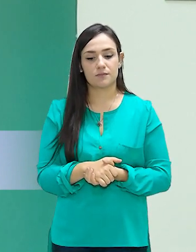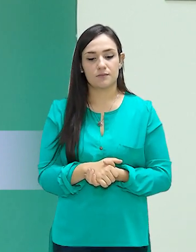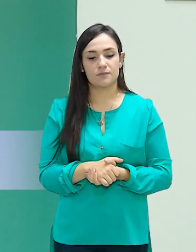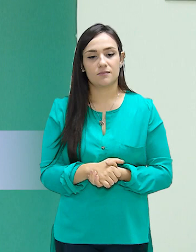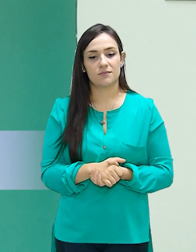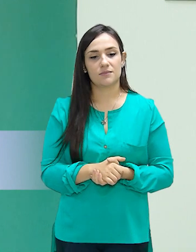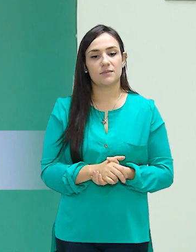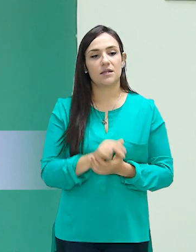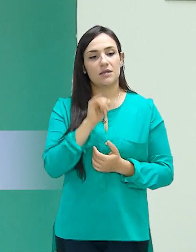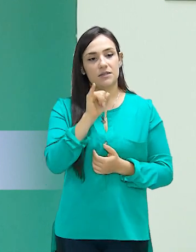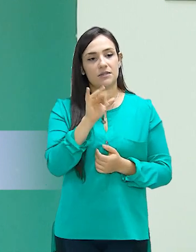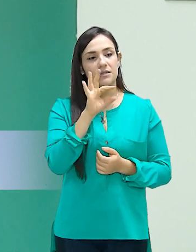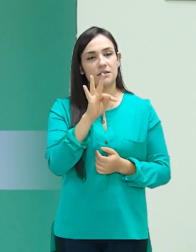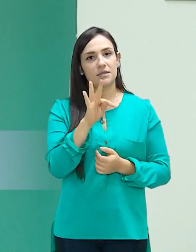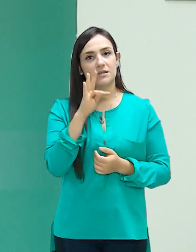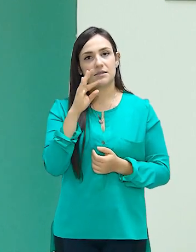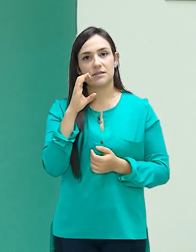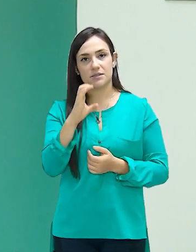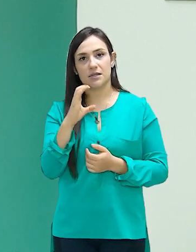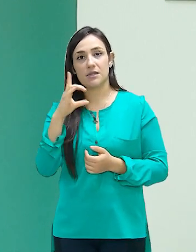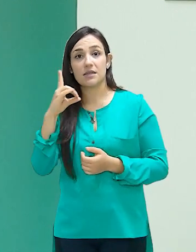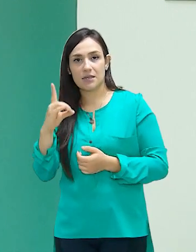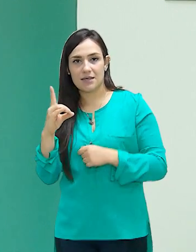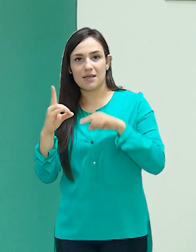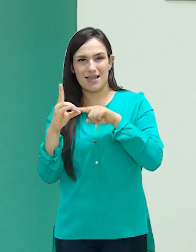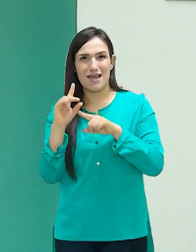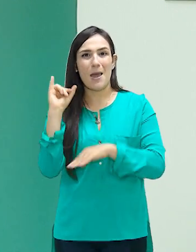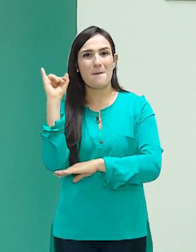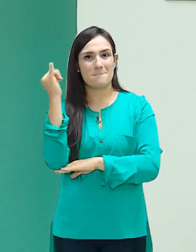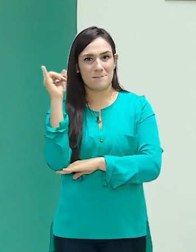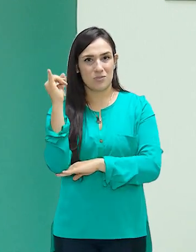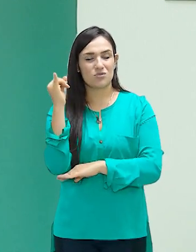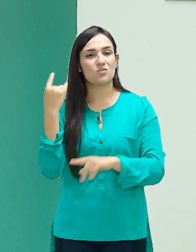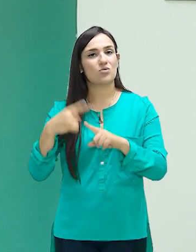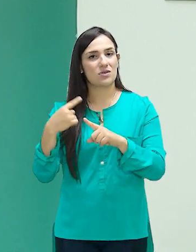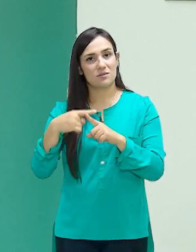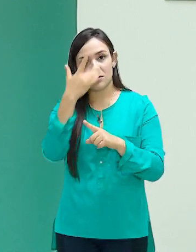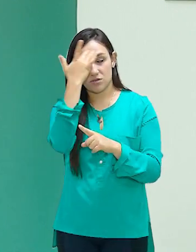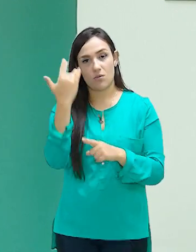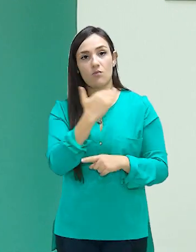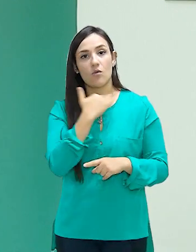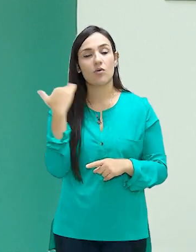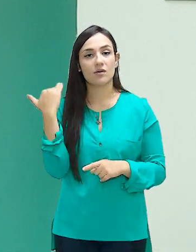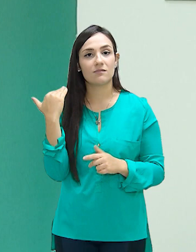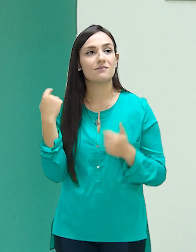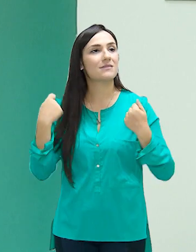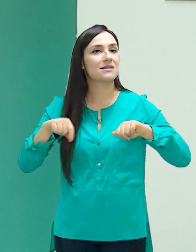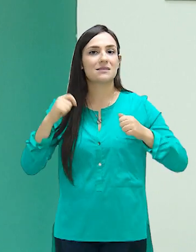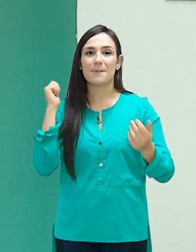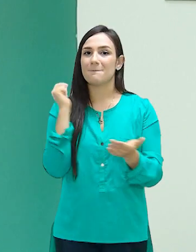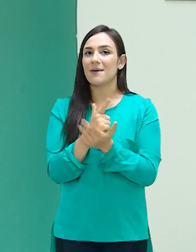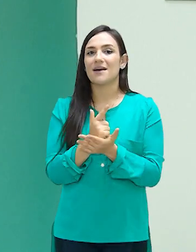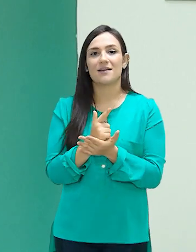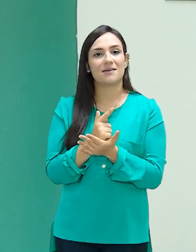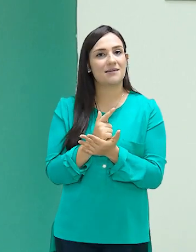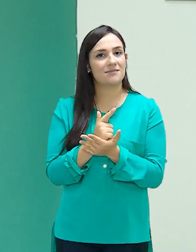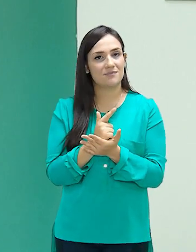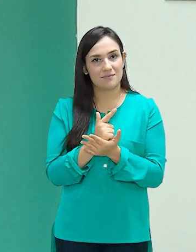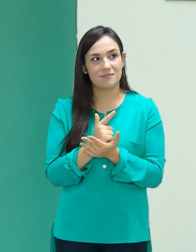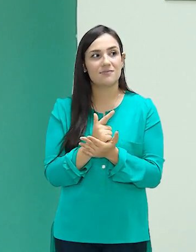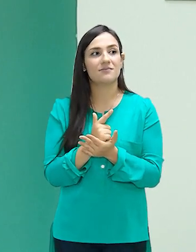o ITCD, o pagamento do imposto causa mortes. Ele tem que ser